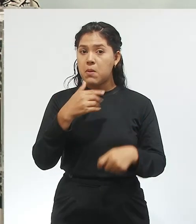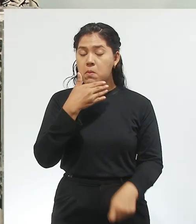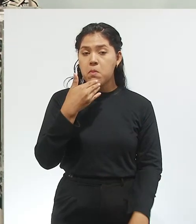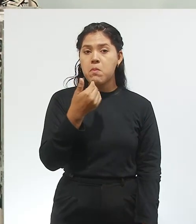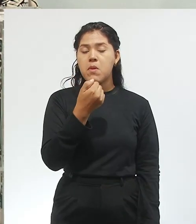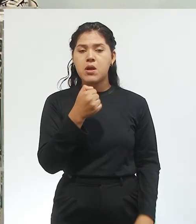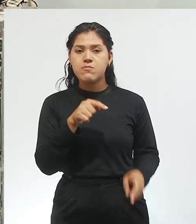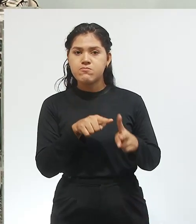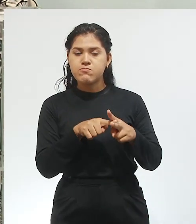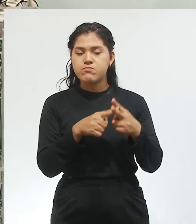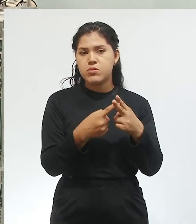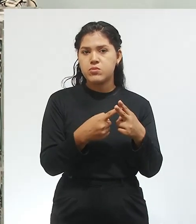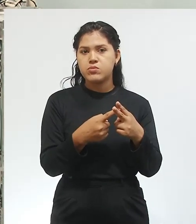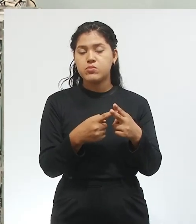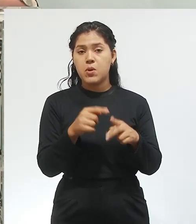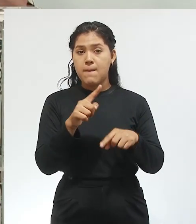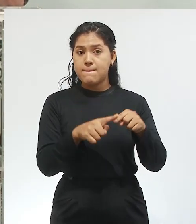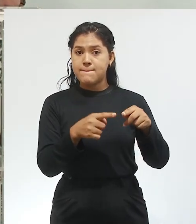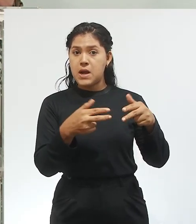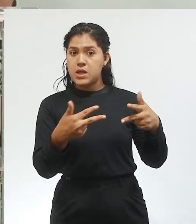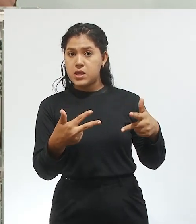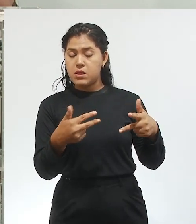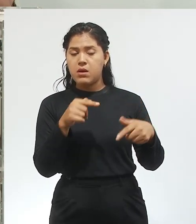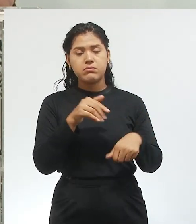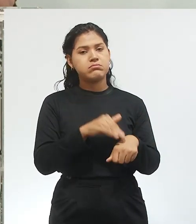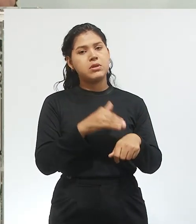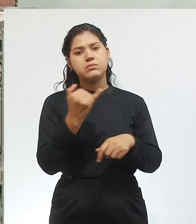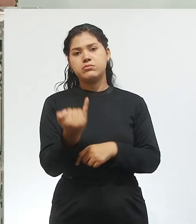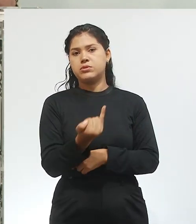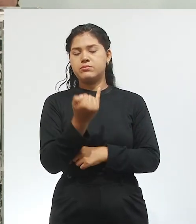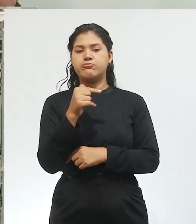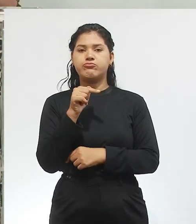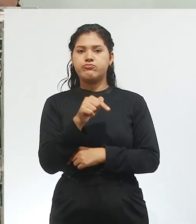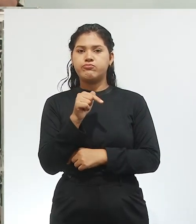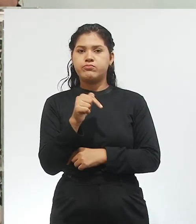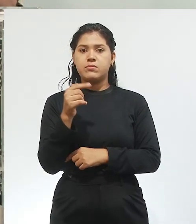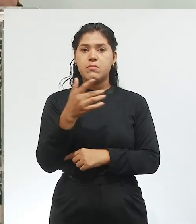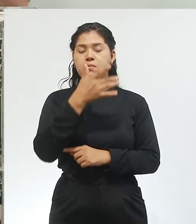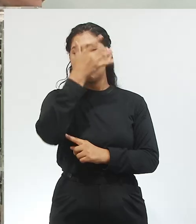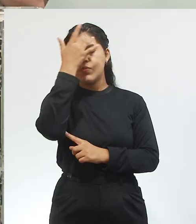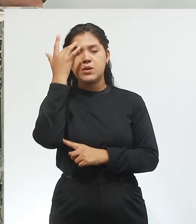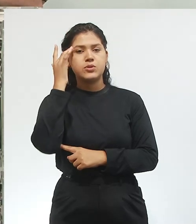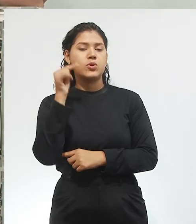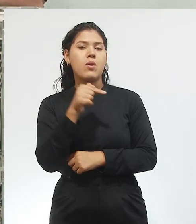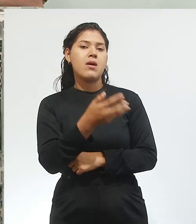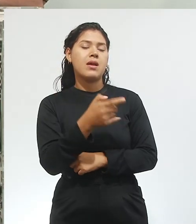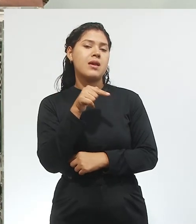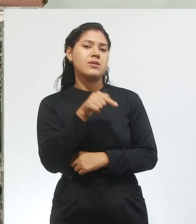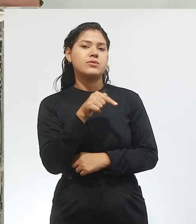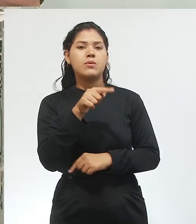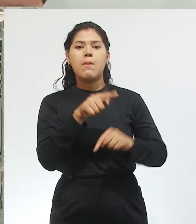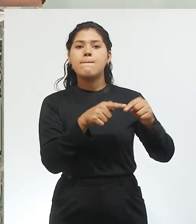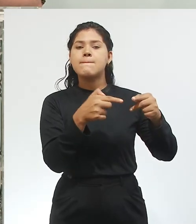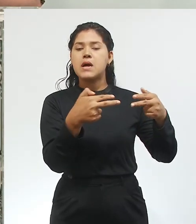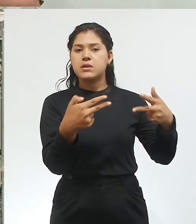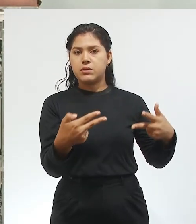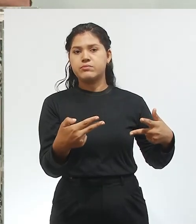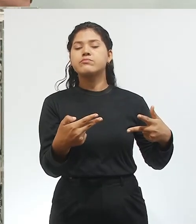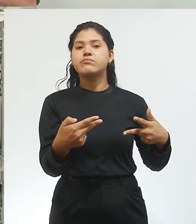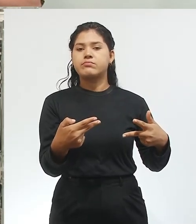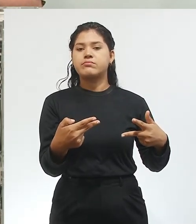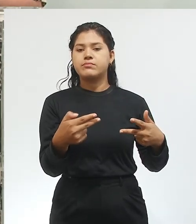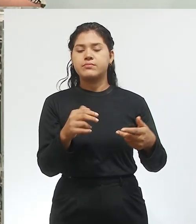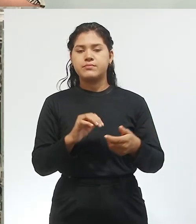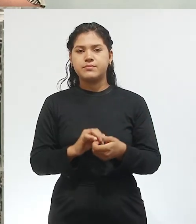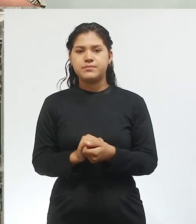melhorar esse produto, que é a parte principal, né? É aquilo que o consumidor vai receber. Ele vai receber aquele produto, ele